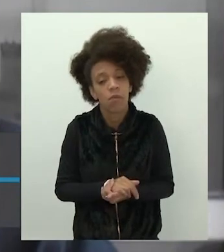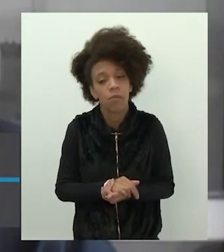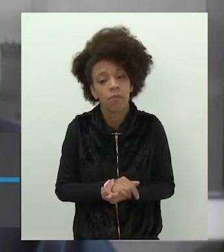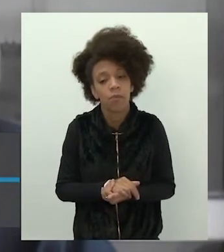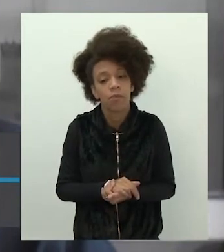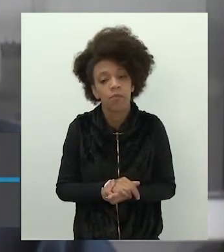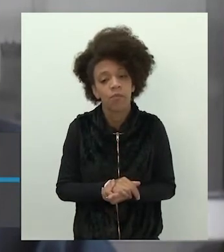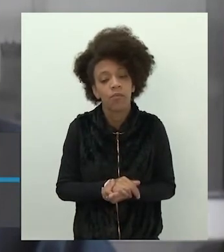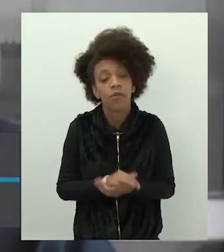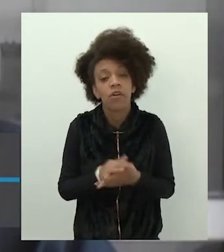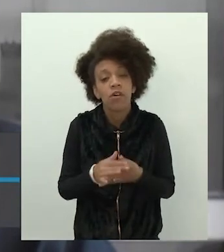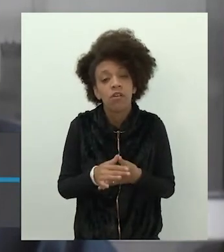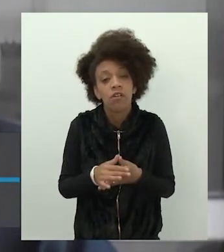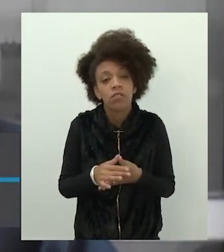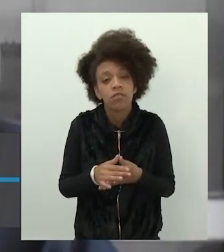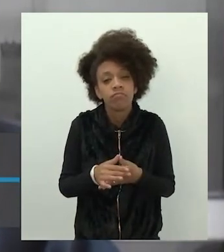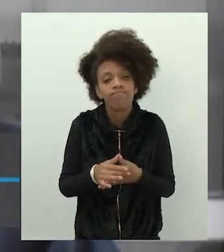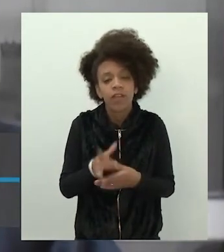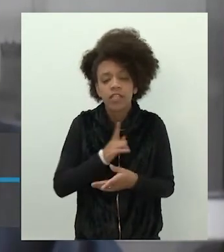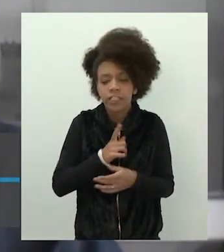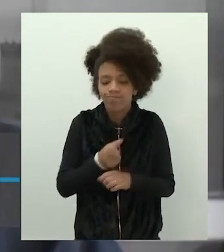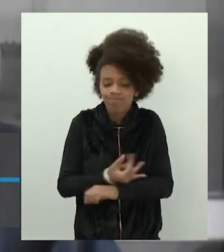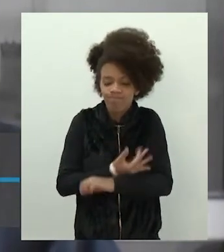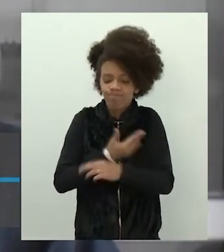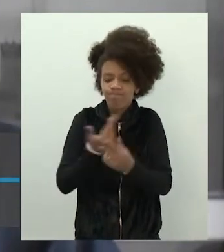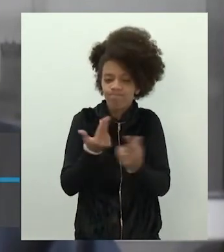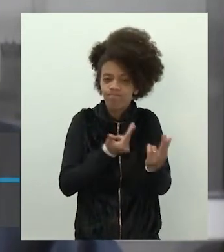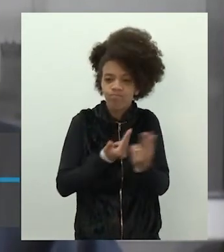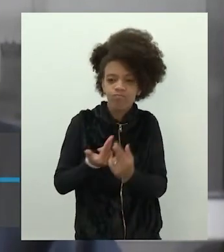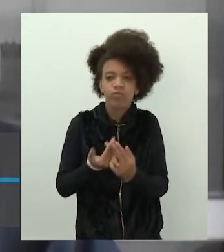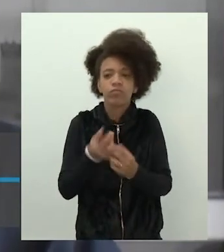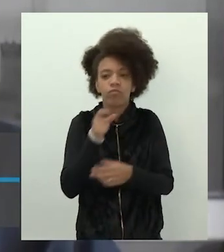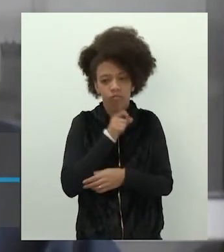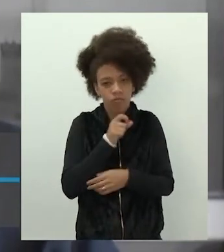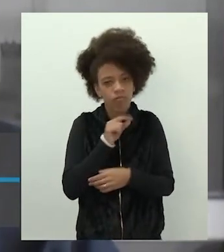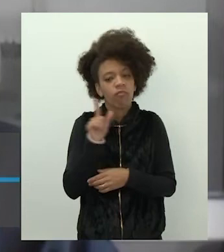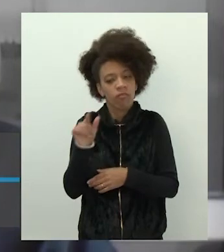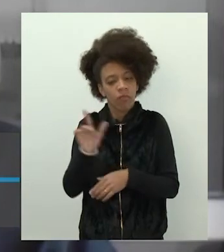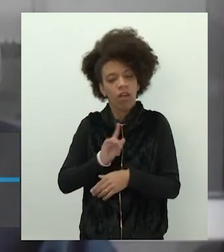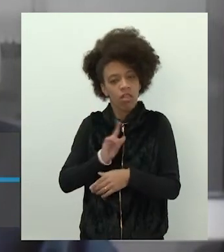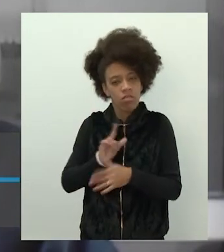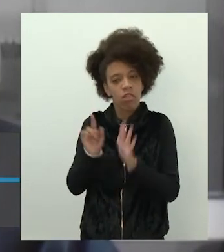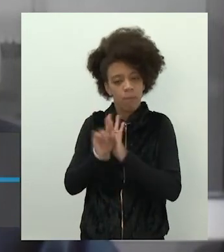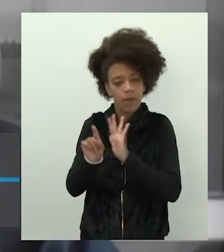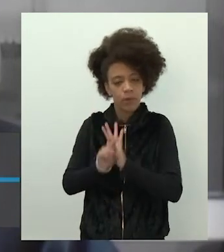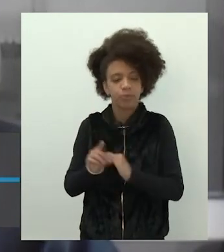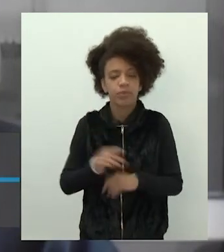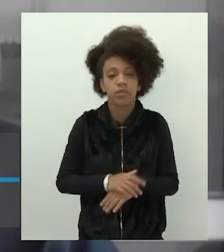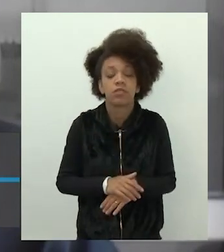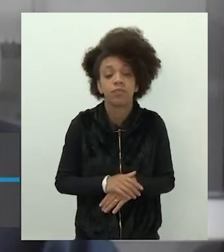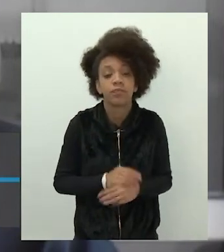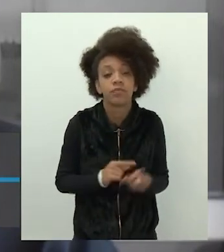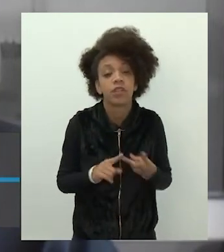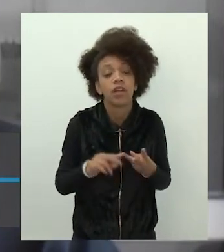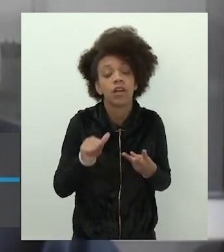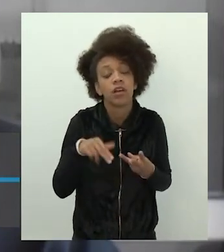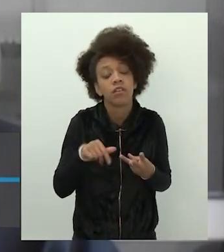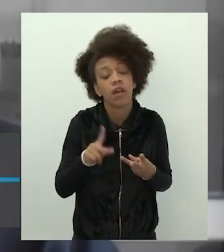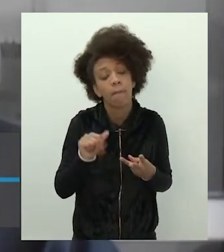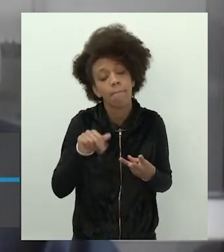ela fala que há muito um senso comum, né, sobre envelhecimento. Eu tenho até algumas questões sobre isso também. A professora Ana